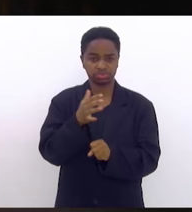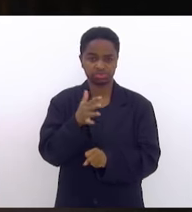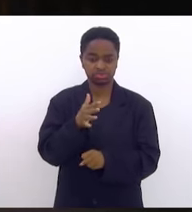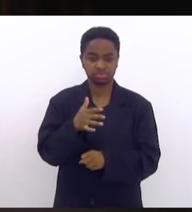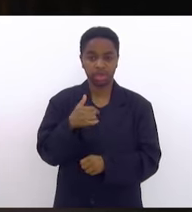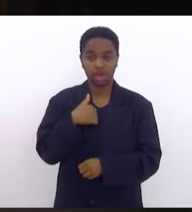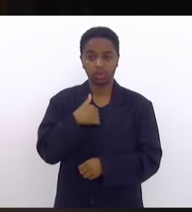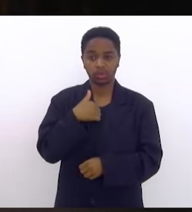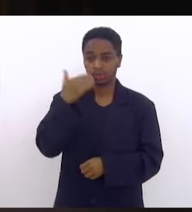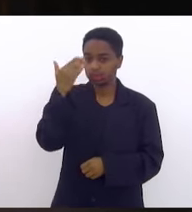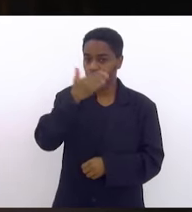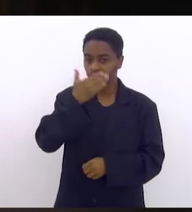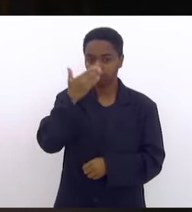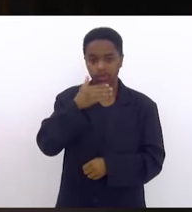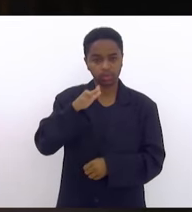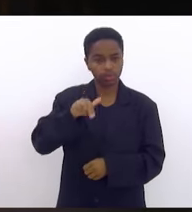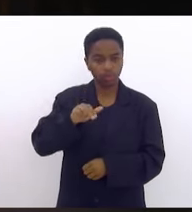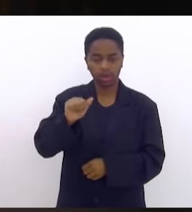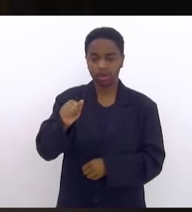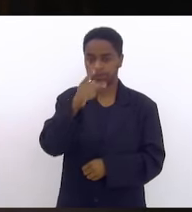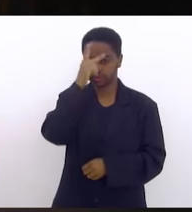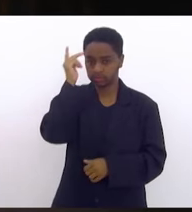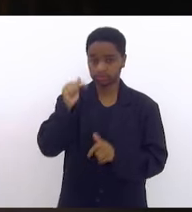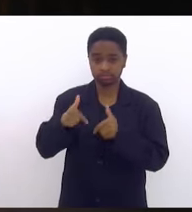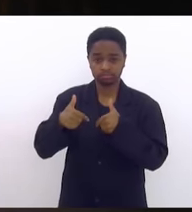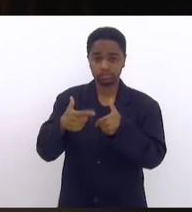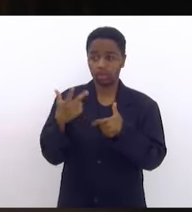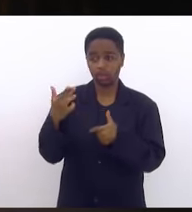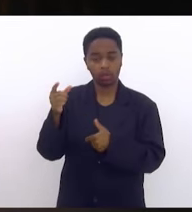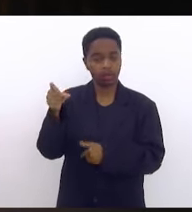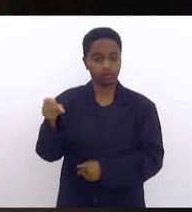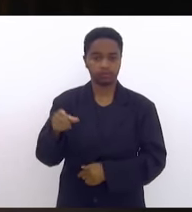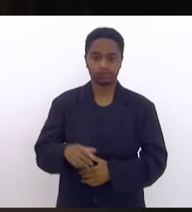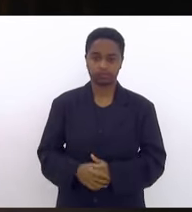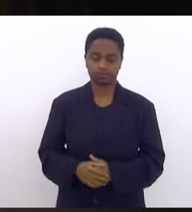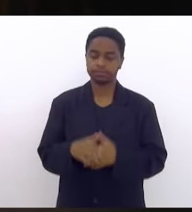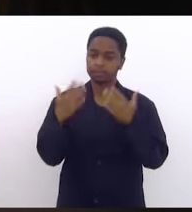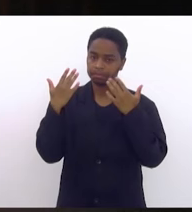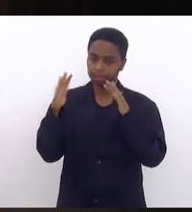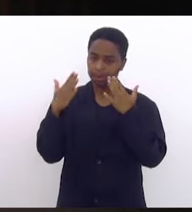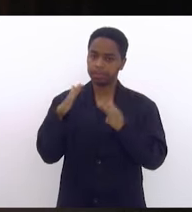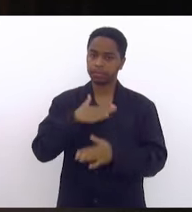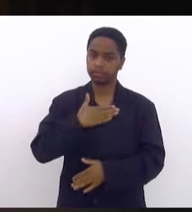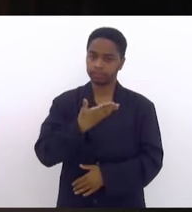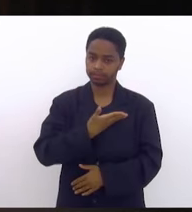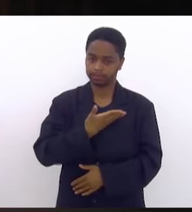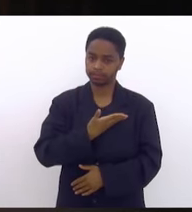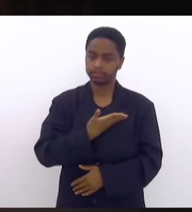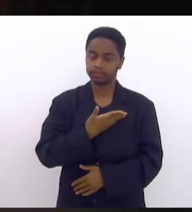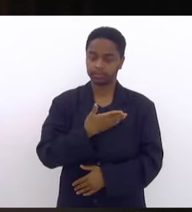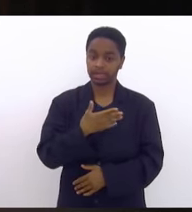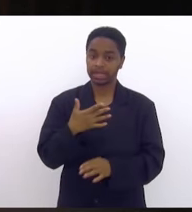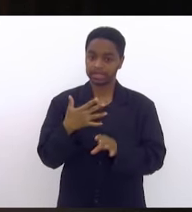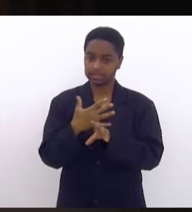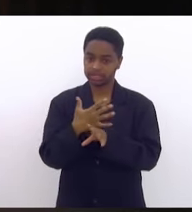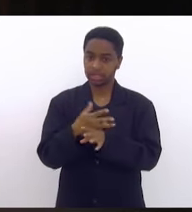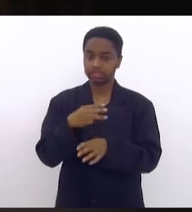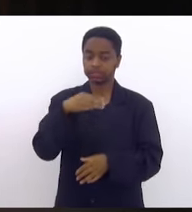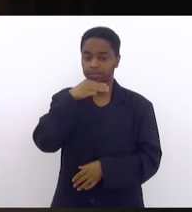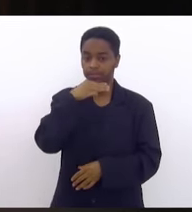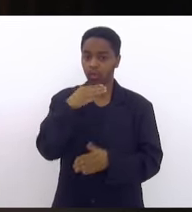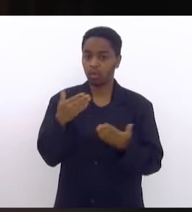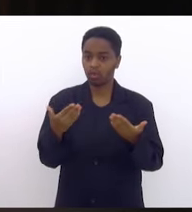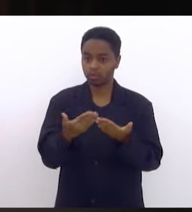eu nunca vi um político hoje fazer o que você tem feito. Parabéns, meu amigo. A cidade de Mangaratiba hoje tem